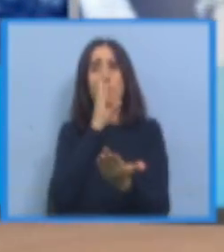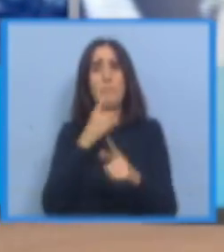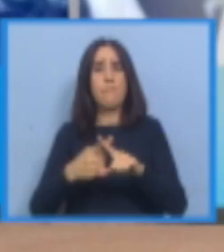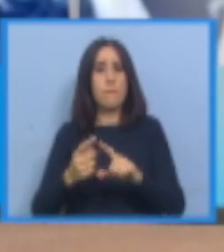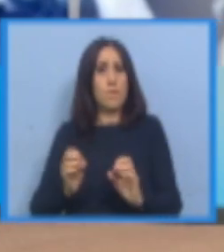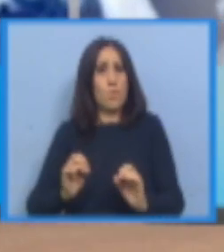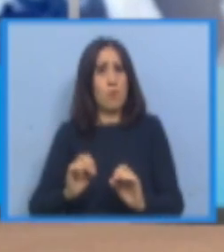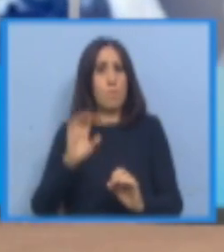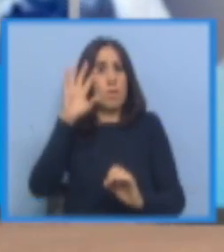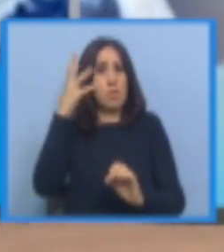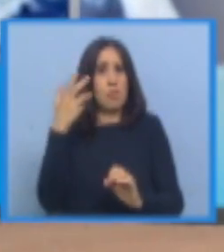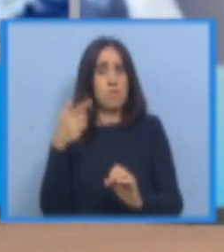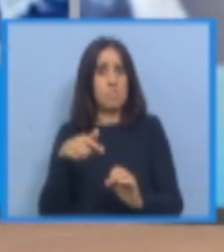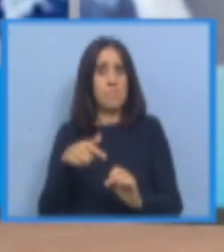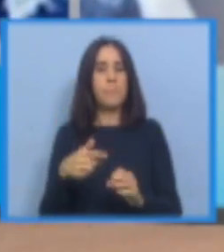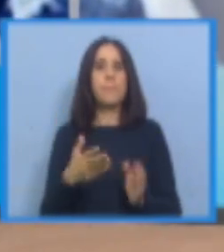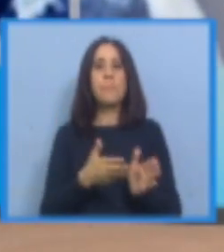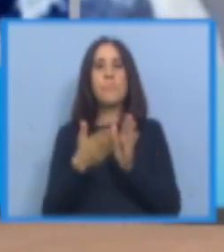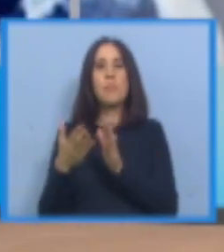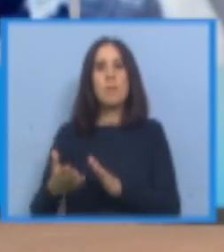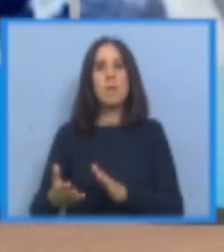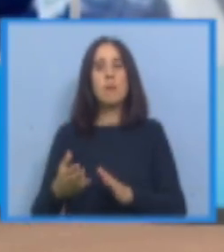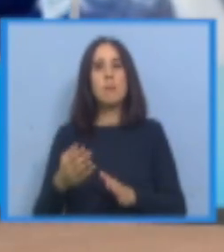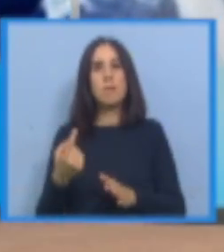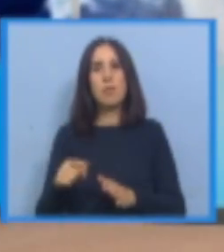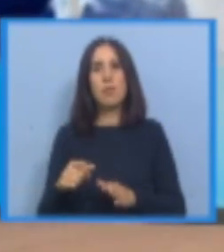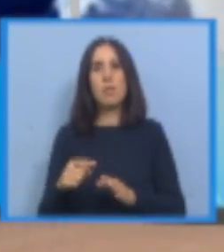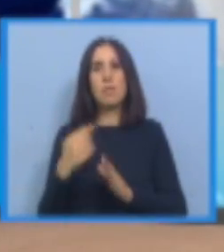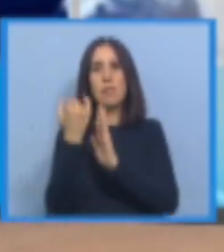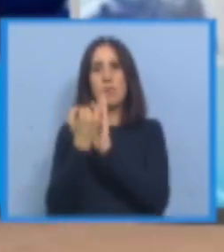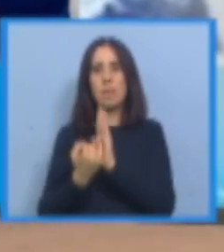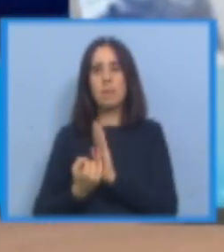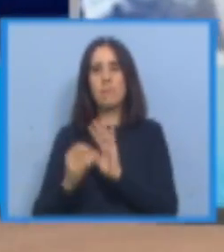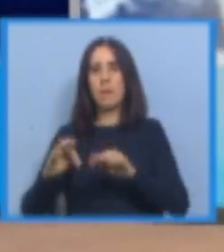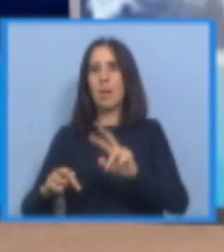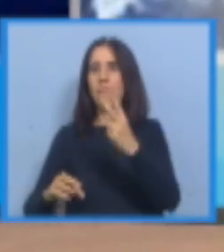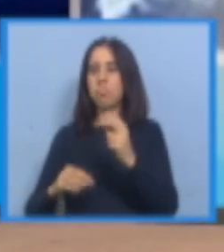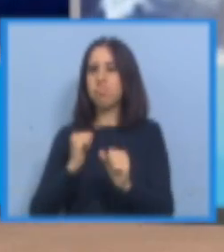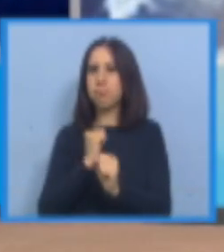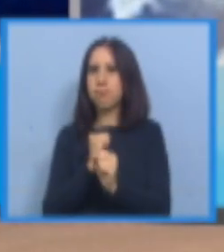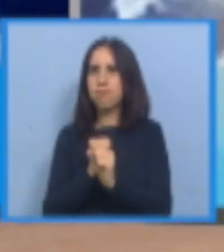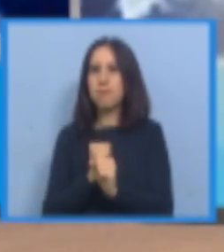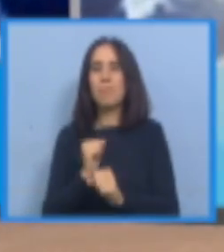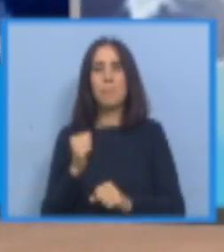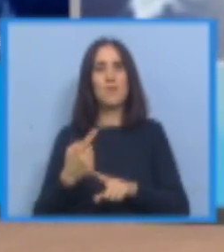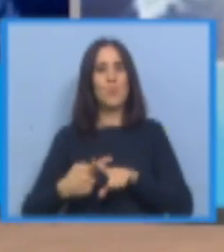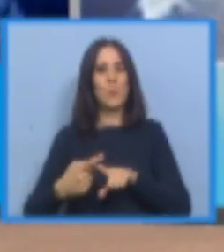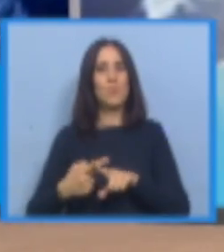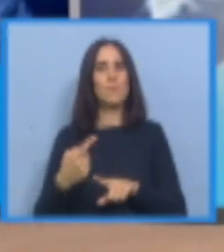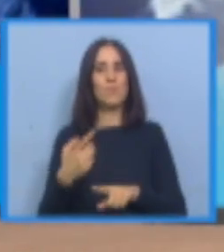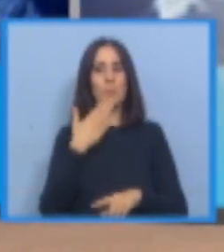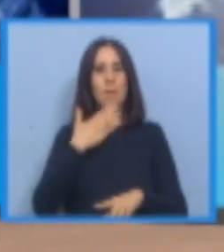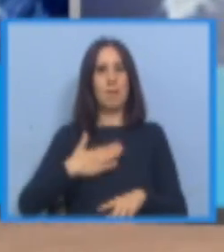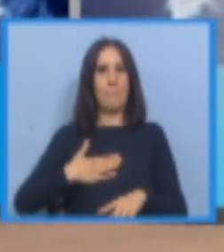interessado nessas dinâmicas. Por outro lado, tem 2 índices finais que nos geram imenso trabalho, mas que achamos que é muito útil porque